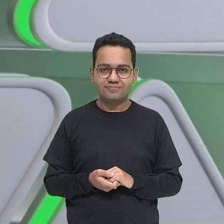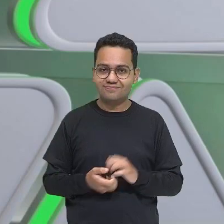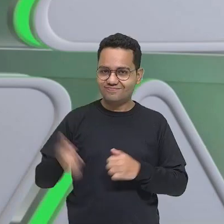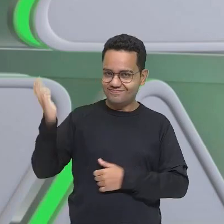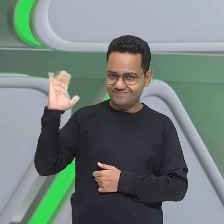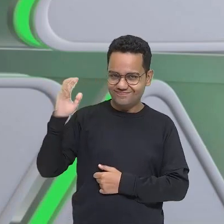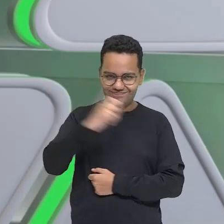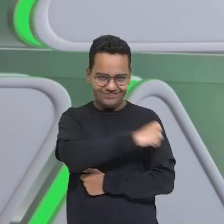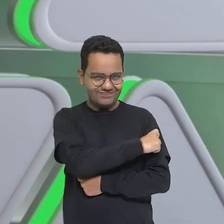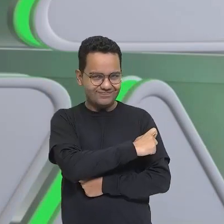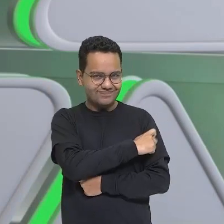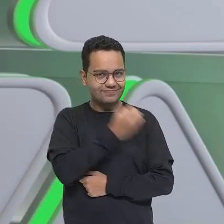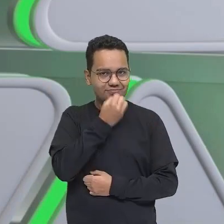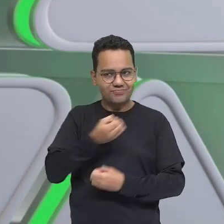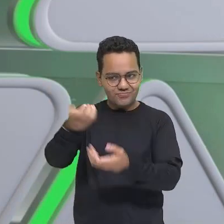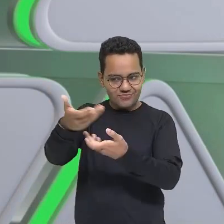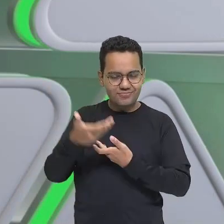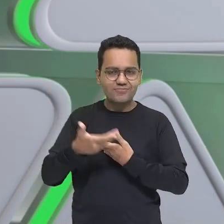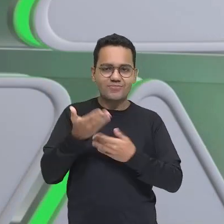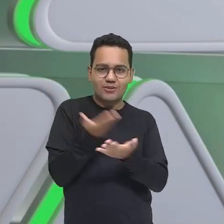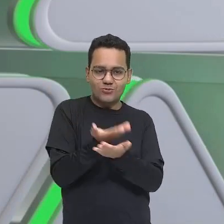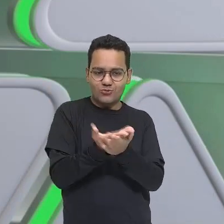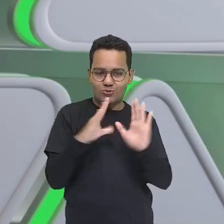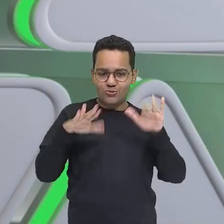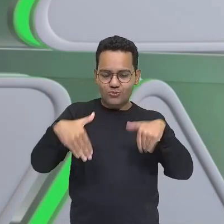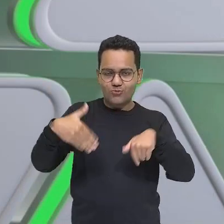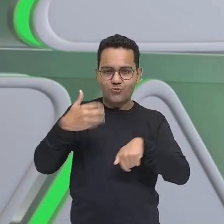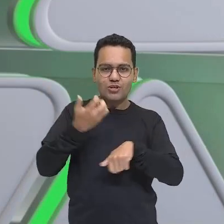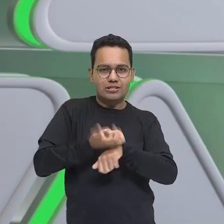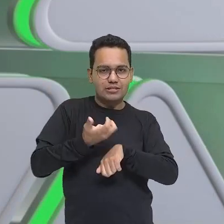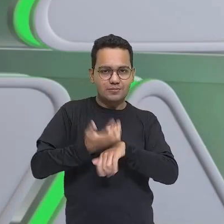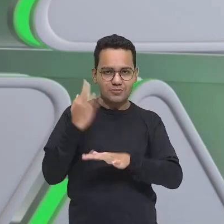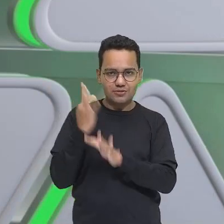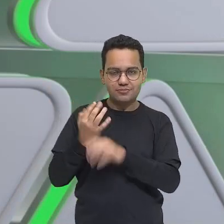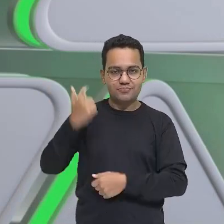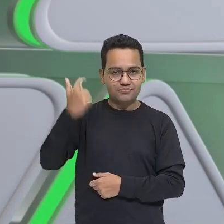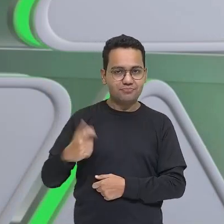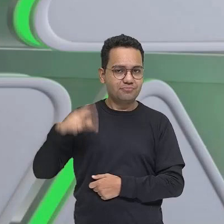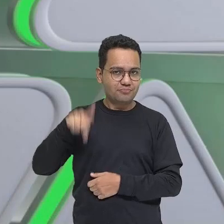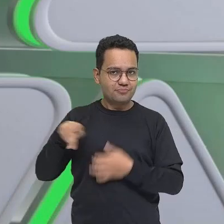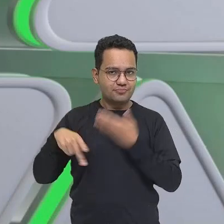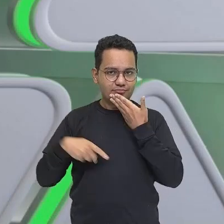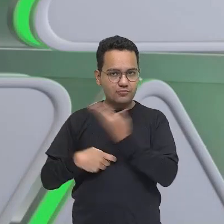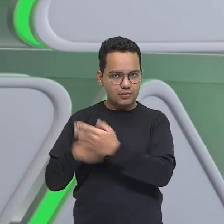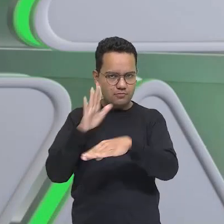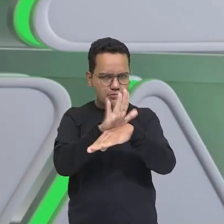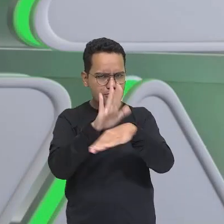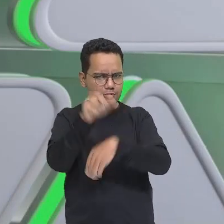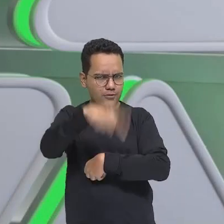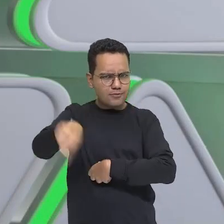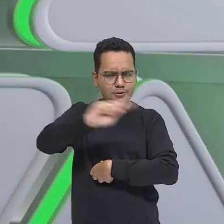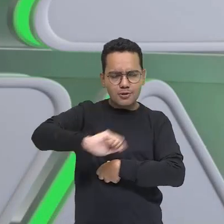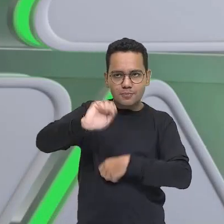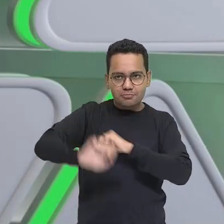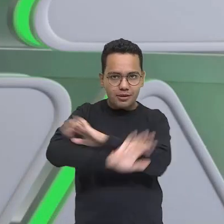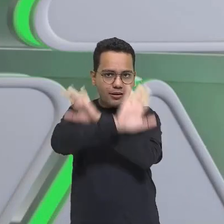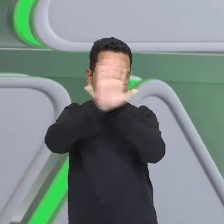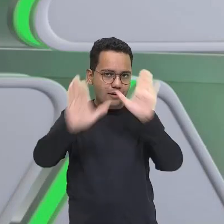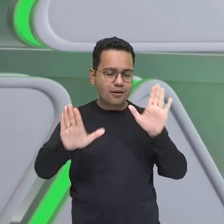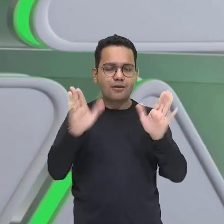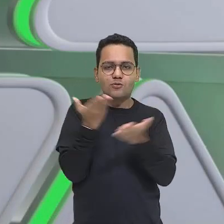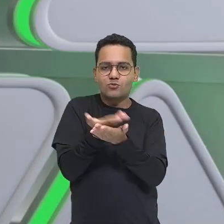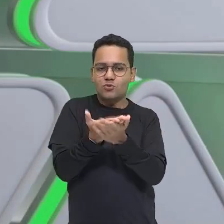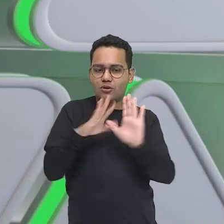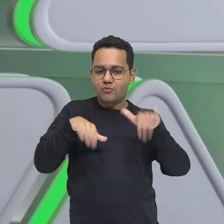Olá pessoal, sejam bem-vindos à nossa aula de Física. Eu sou o professor William Costa, estou aqui para te ajudar a entender um pouquinho mais aí